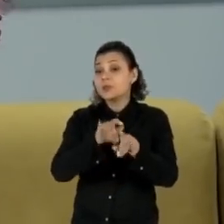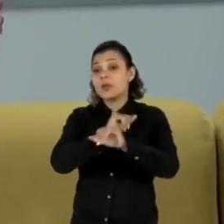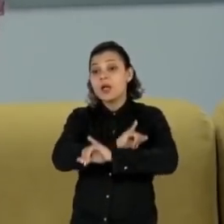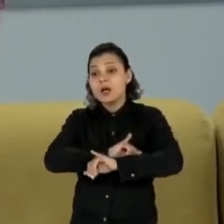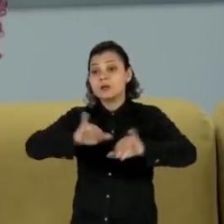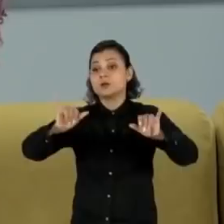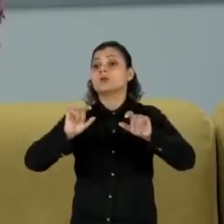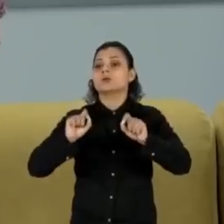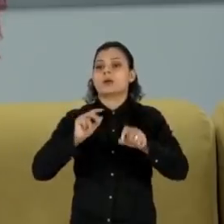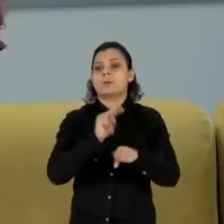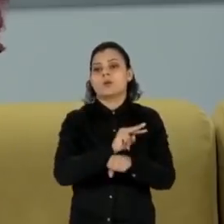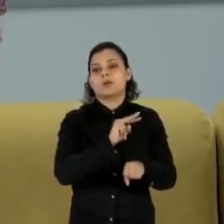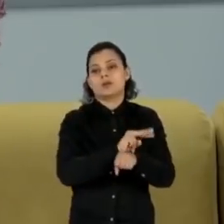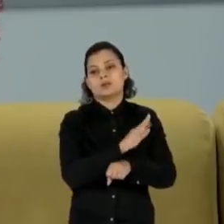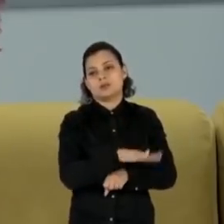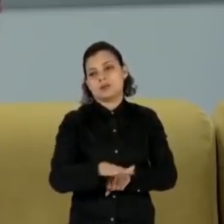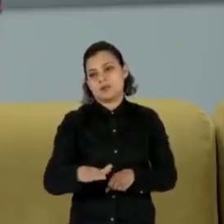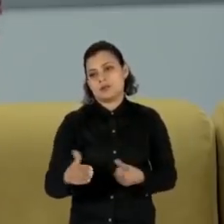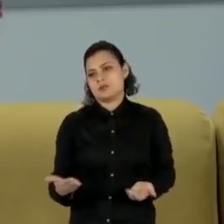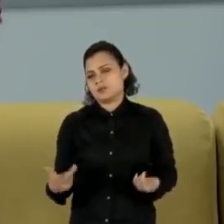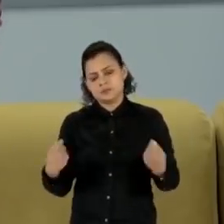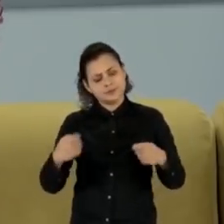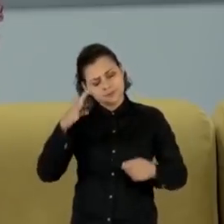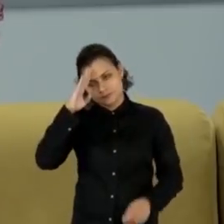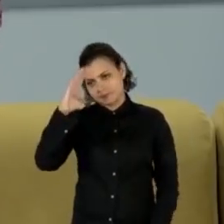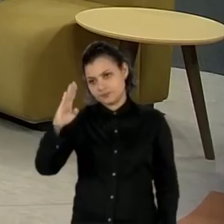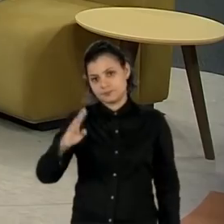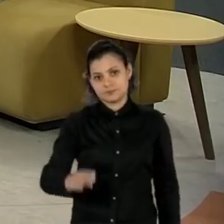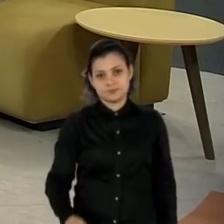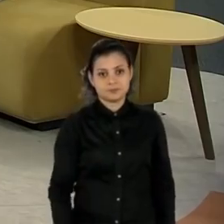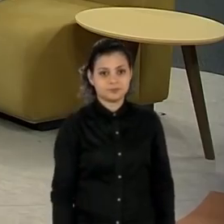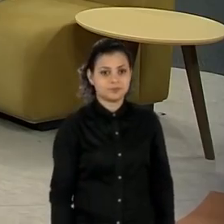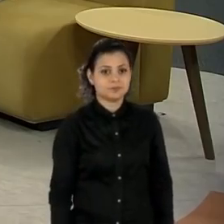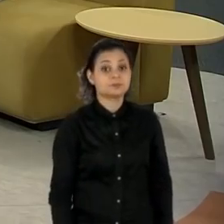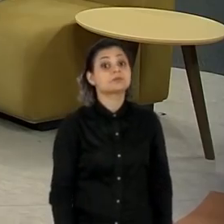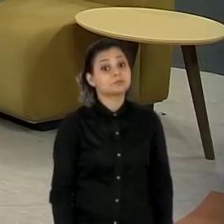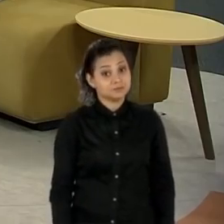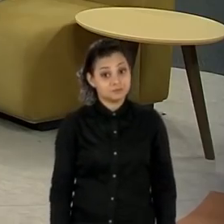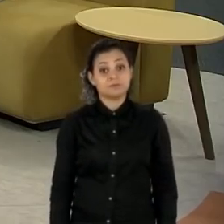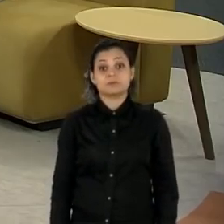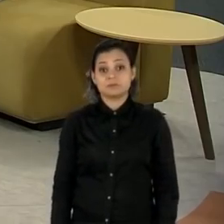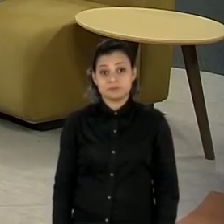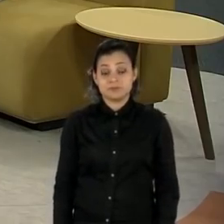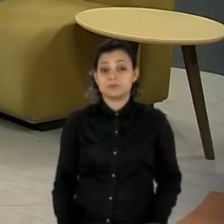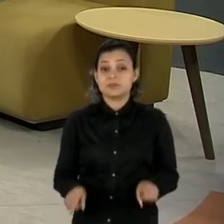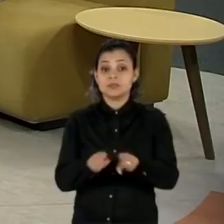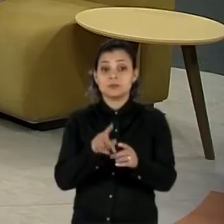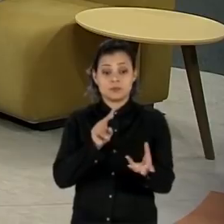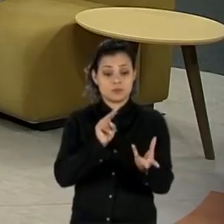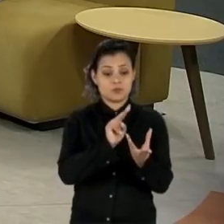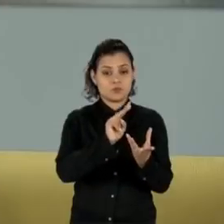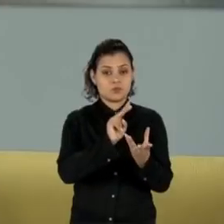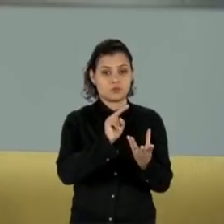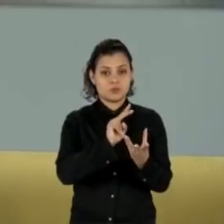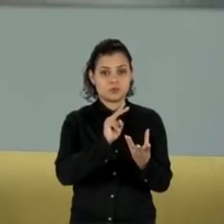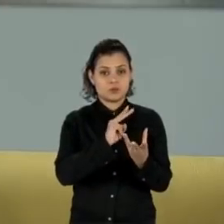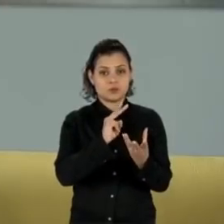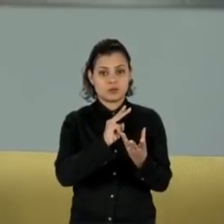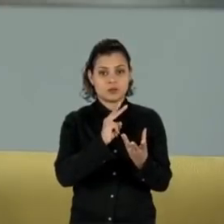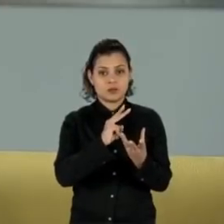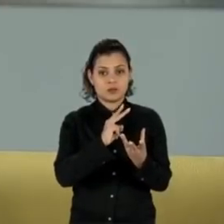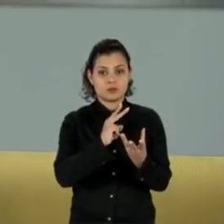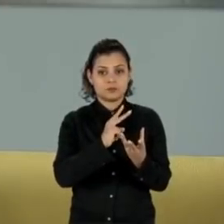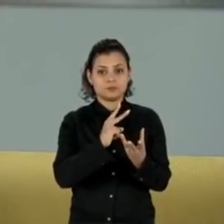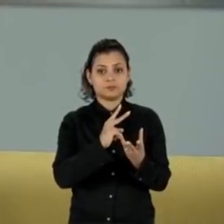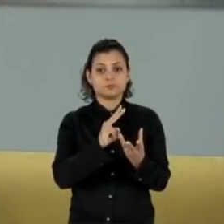para acionar essa rede de proteção às crianças ah deixa eu falar solicitar um conselho tutelar a gente vai falar ainda